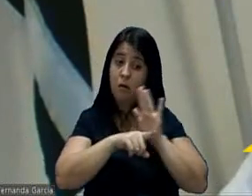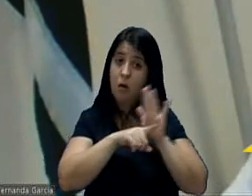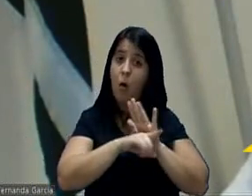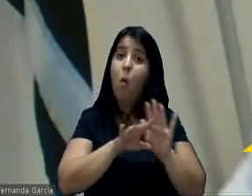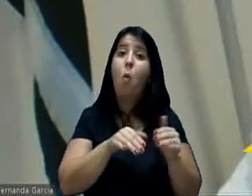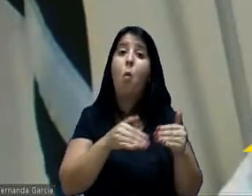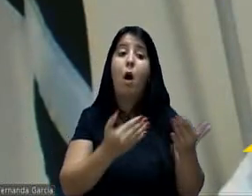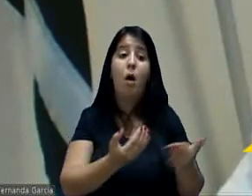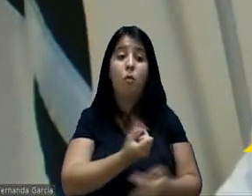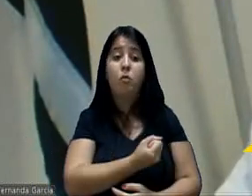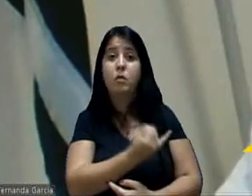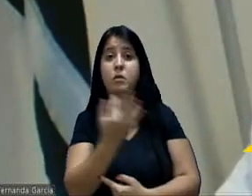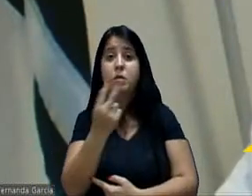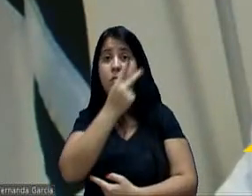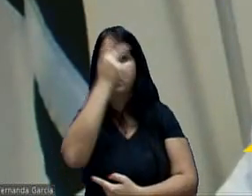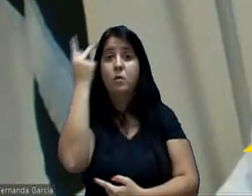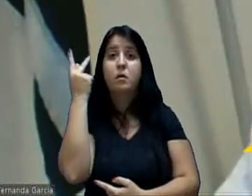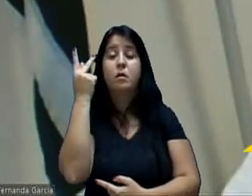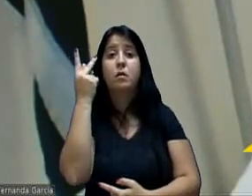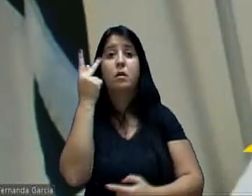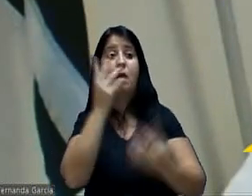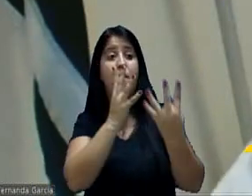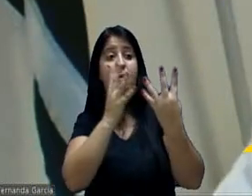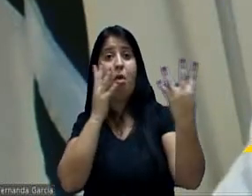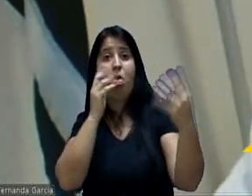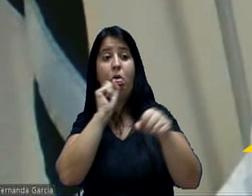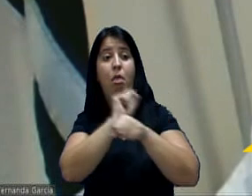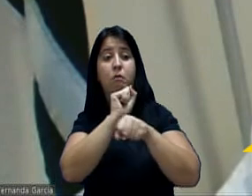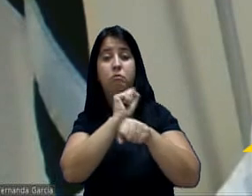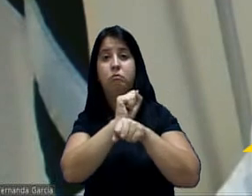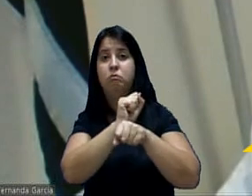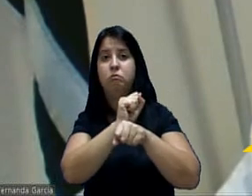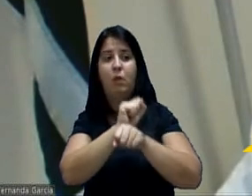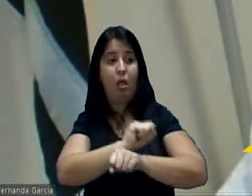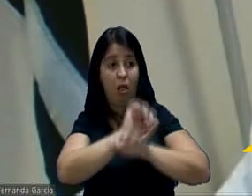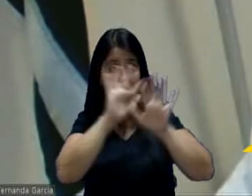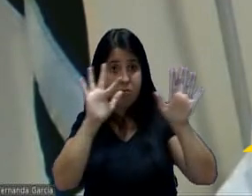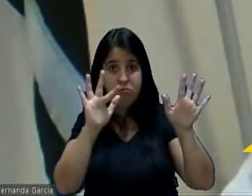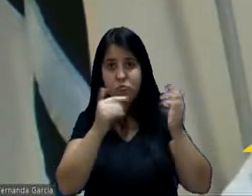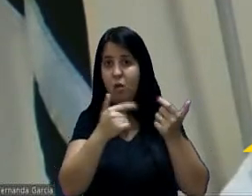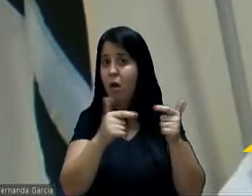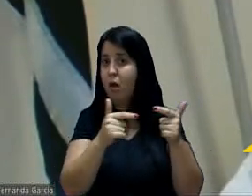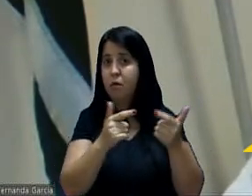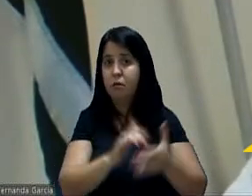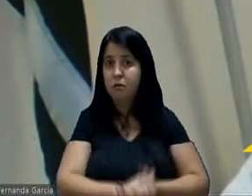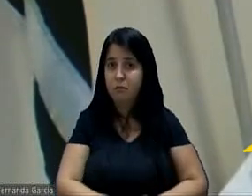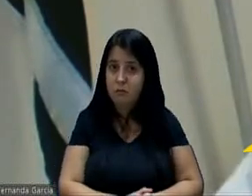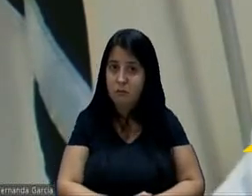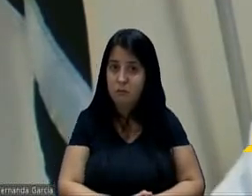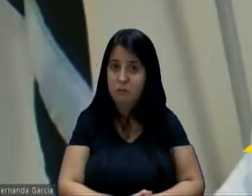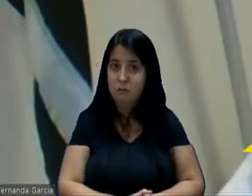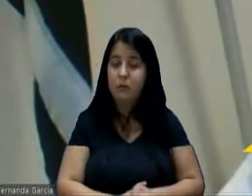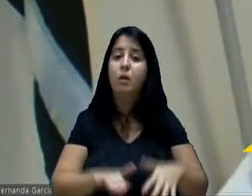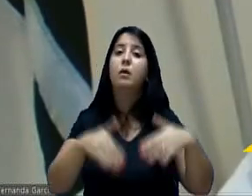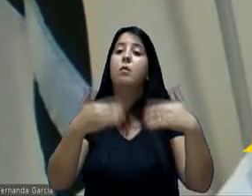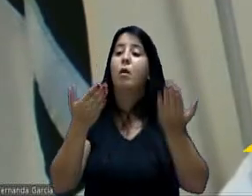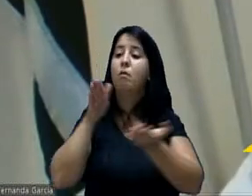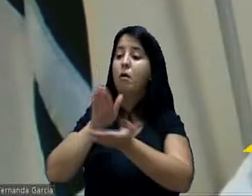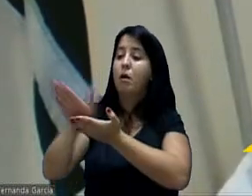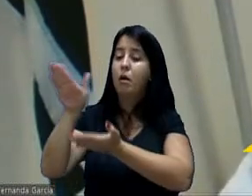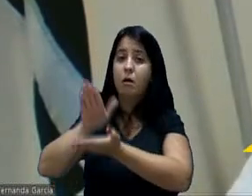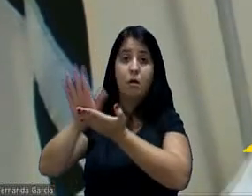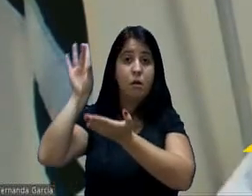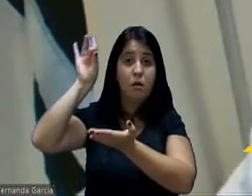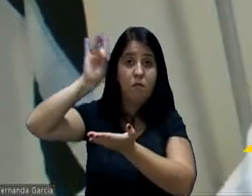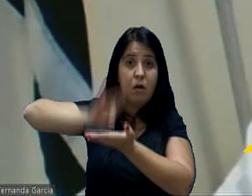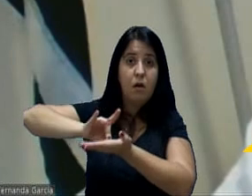os números, né, de pessoas que estão na fila de espera, porque isso não tem uma transparência. Quais estão sendo os gastos reais, né, em